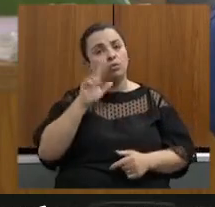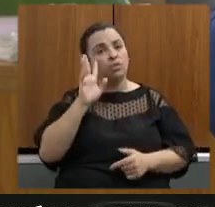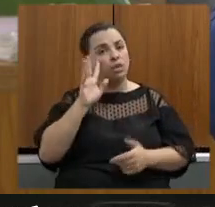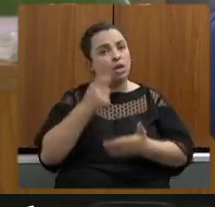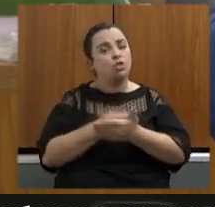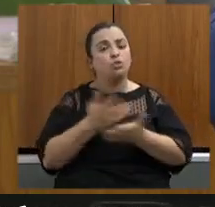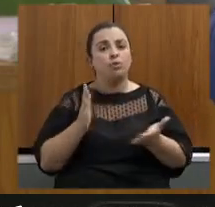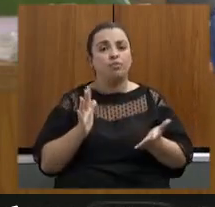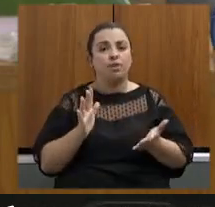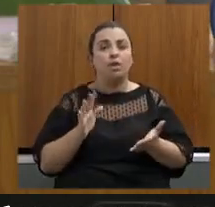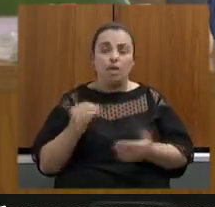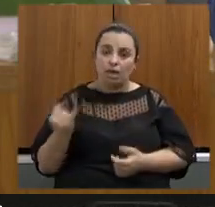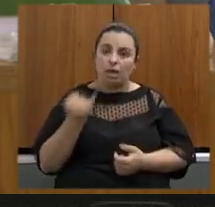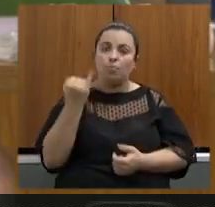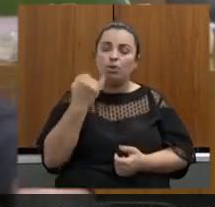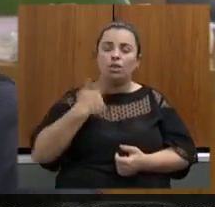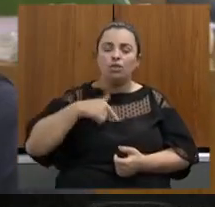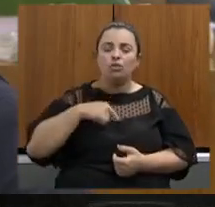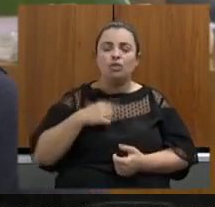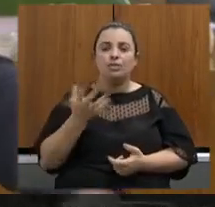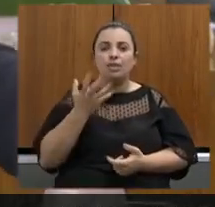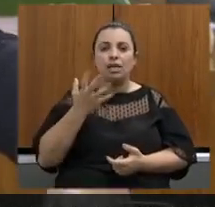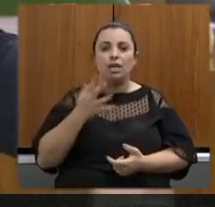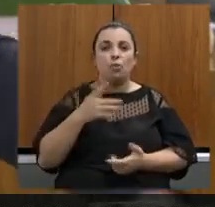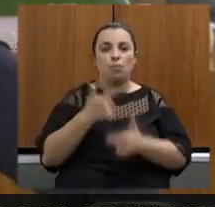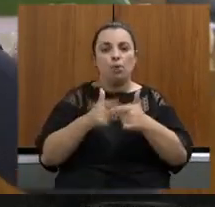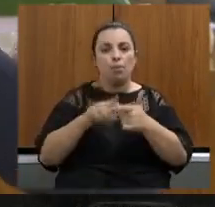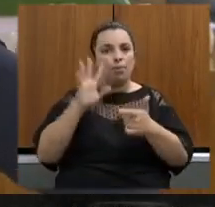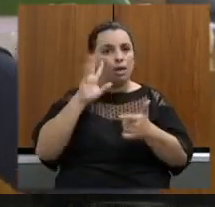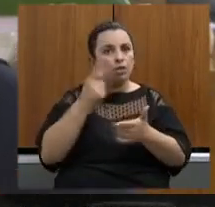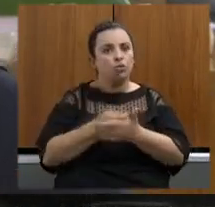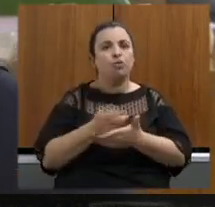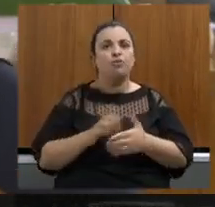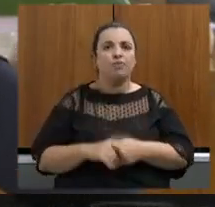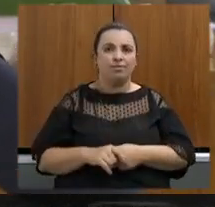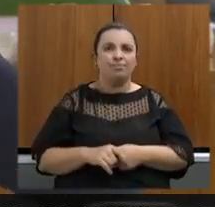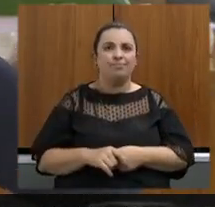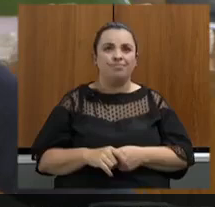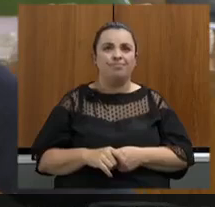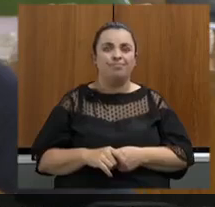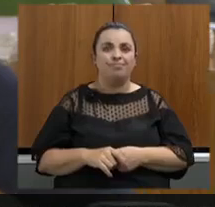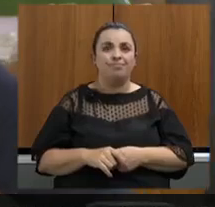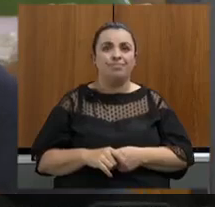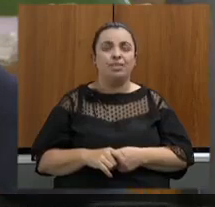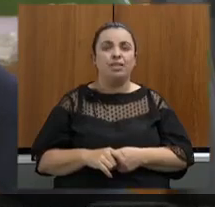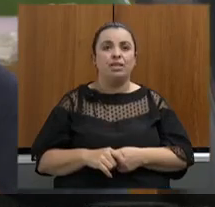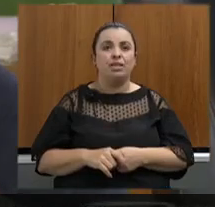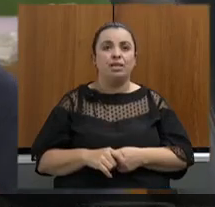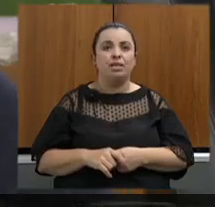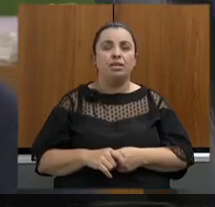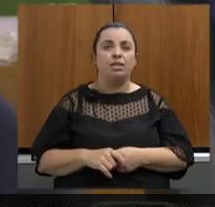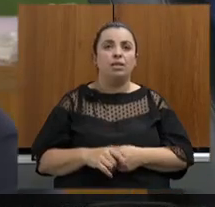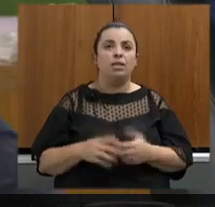né que o que importa é a gente buscar a solução do problema então fica aí presidente